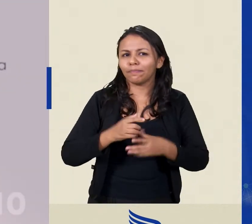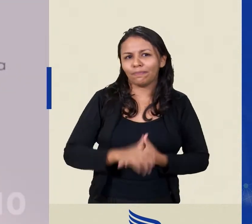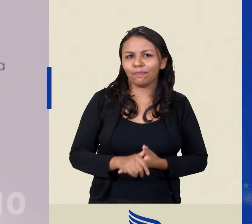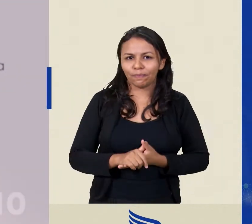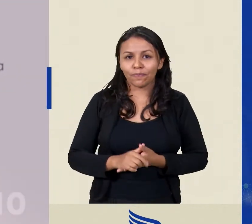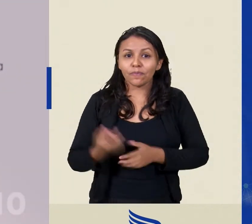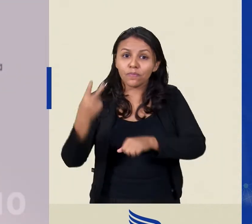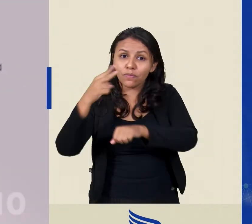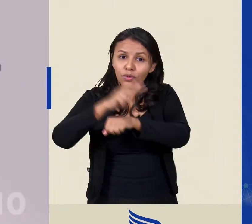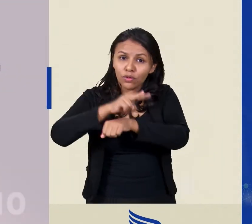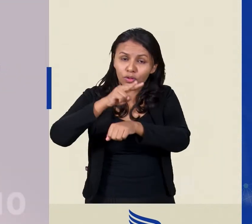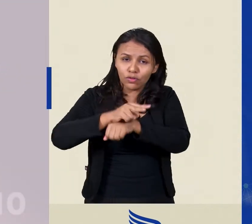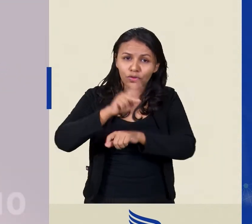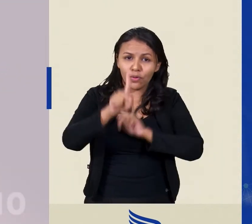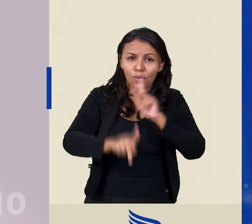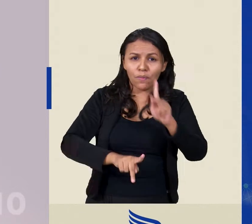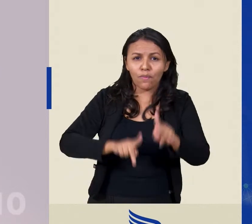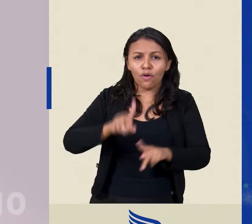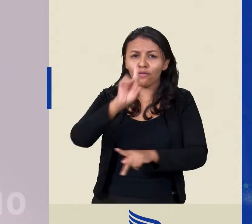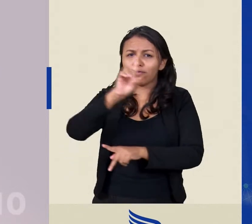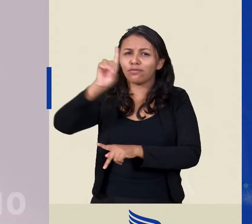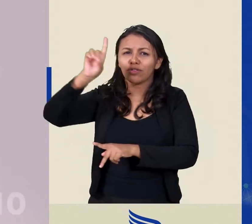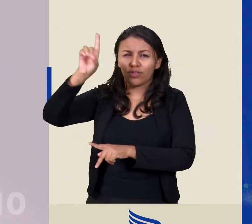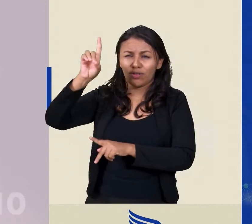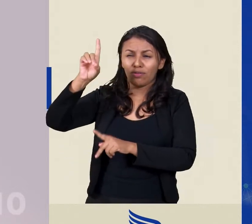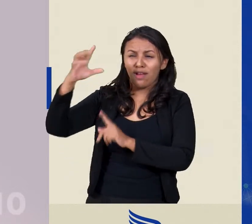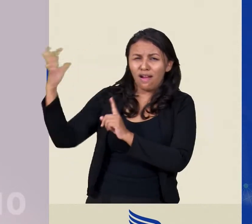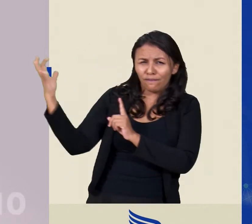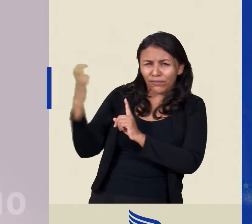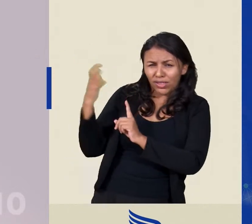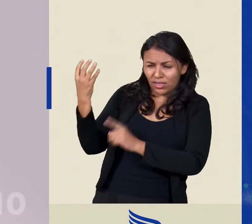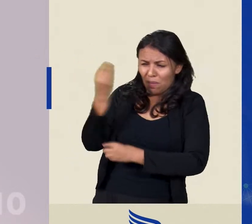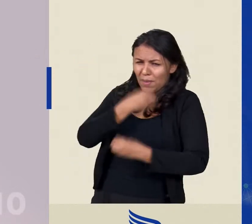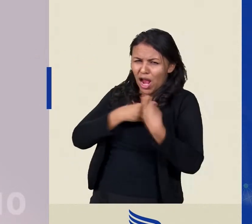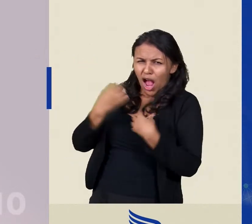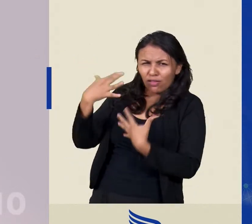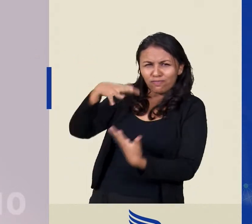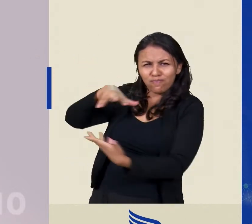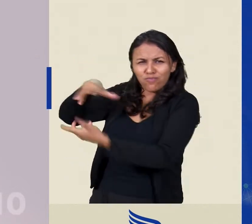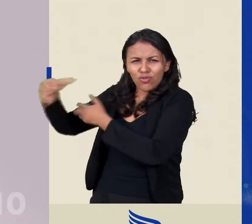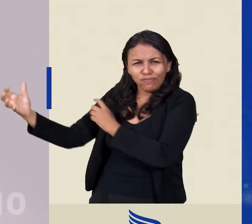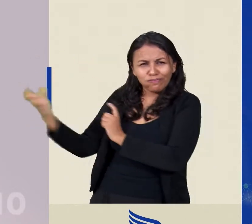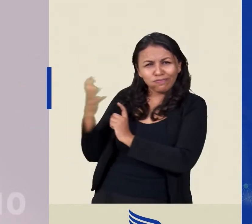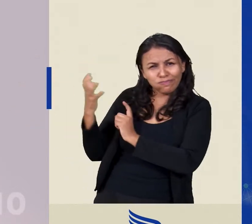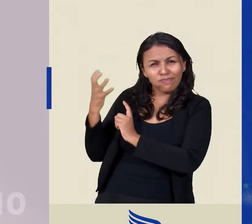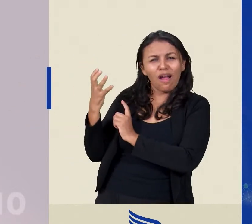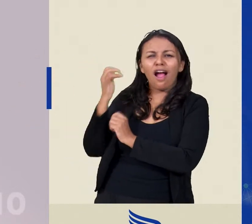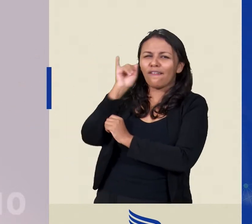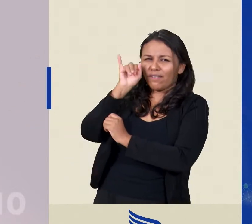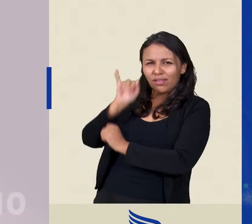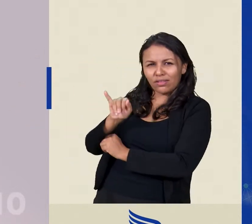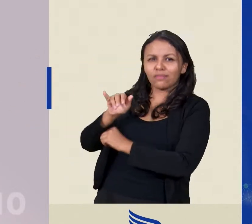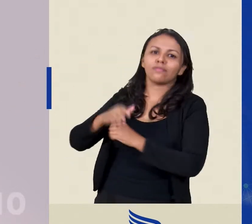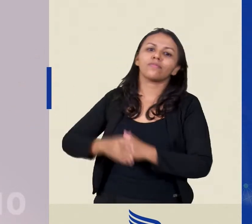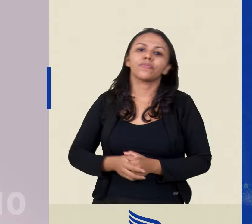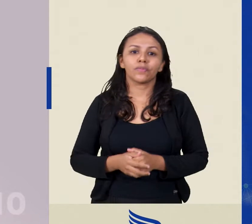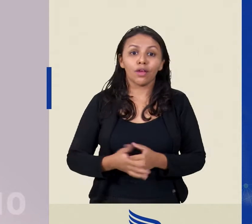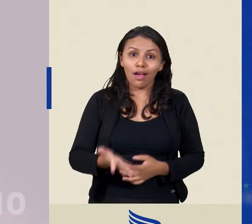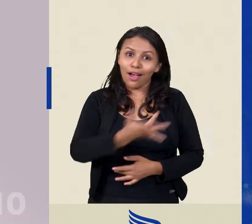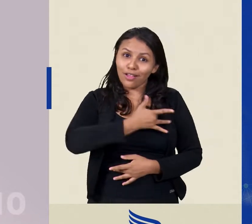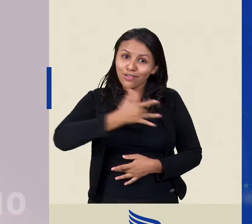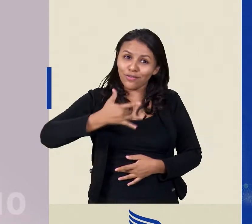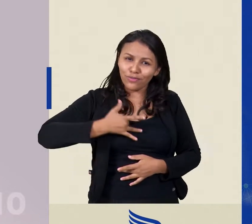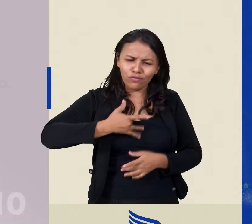Proteger o povo de Deus da corruptora influência do mundo. Promover a saúde física e